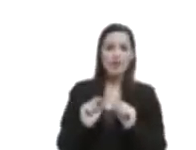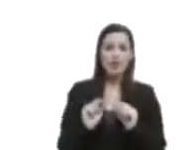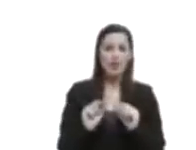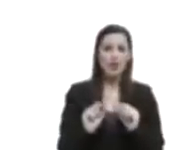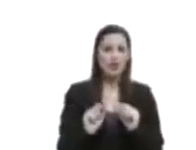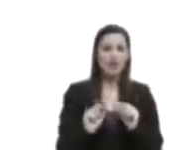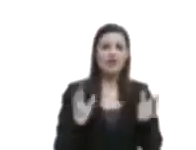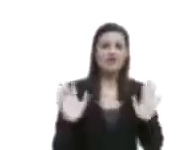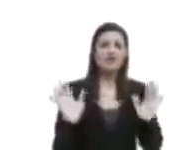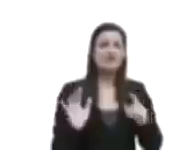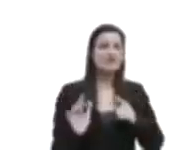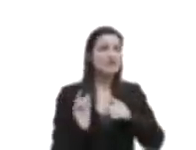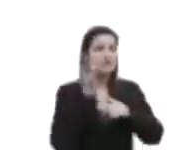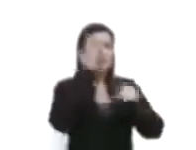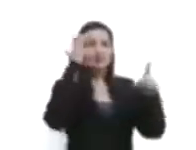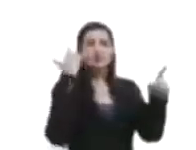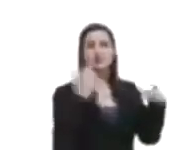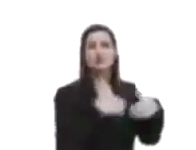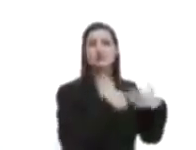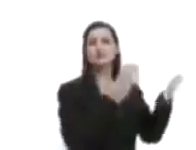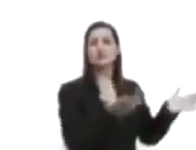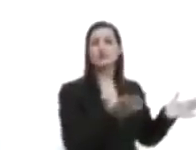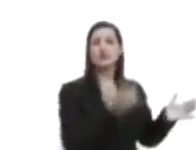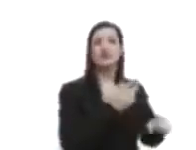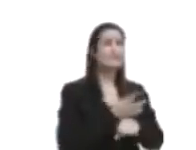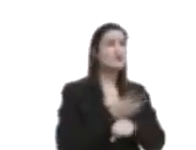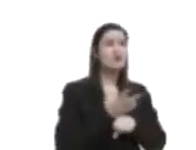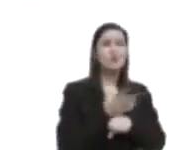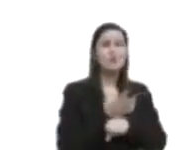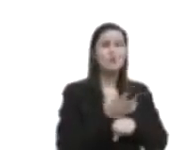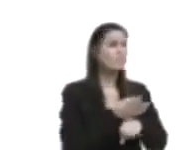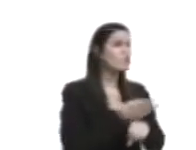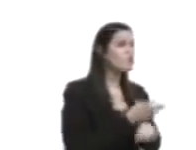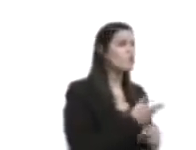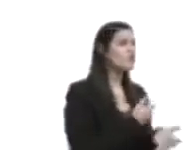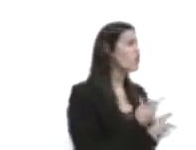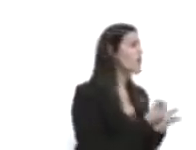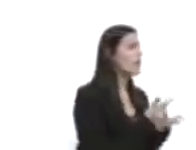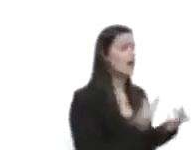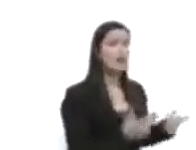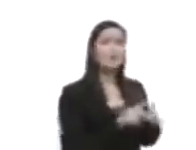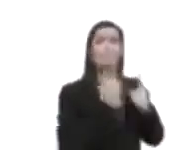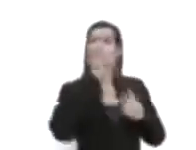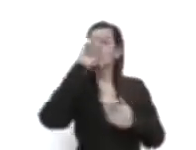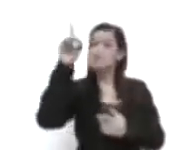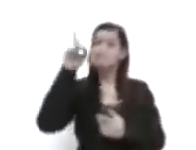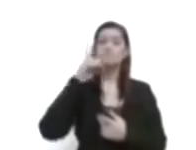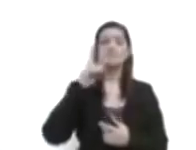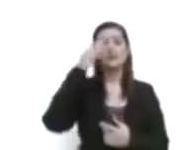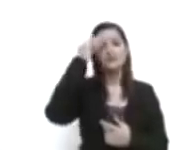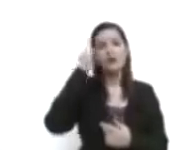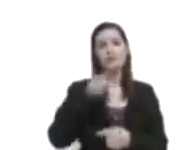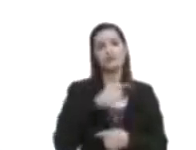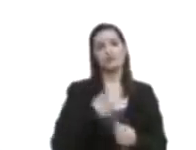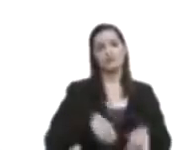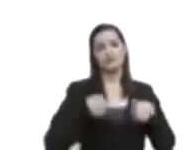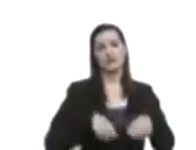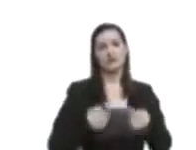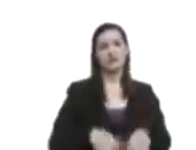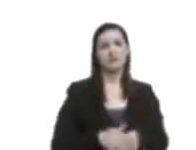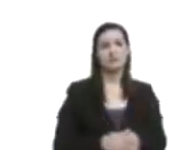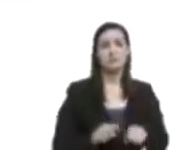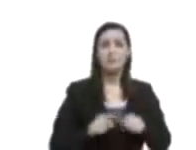todas essas coisas, e vosso Pai Celestial, bem sabeis que necessitai de todas elas. Mas, entretanto, todavia,